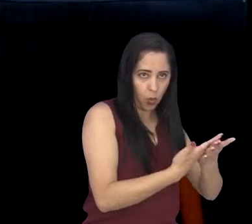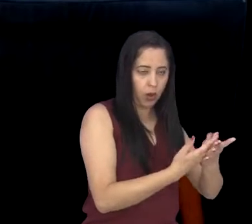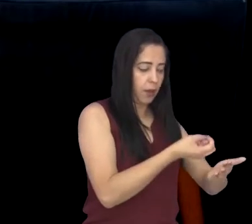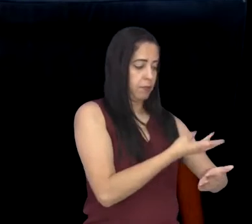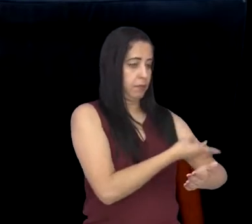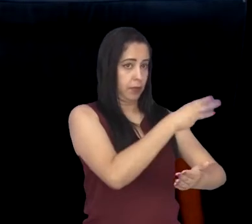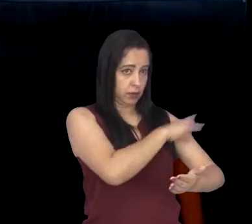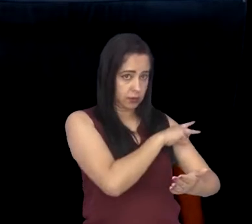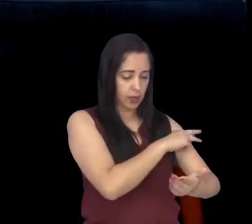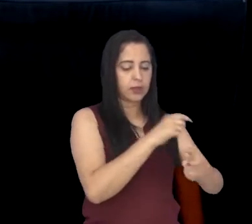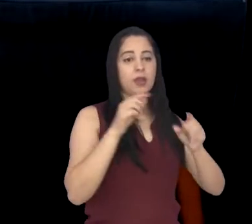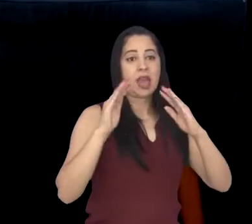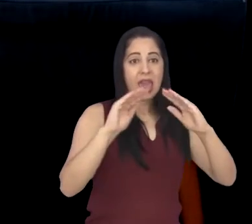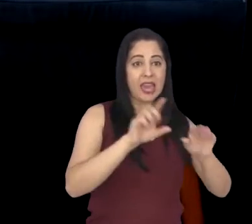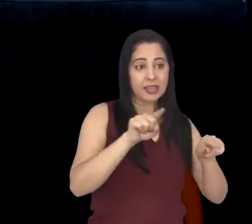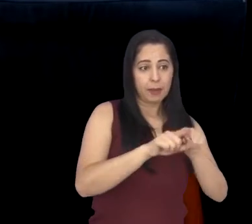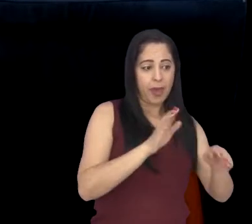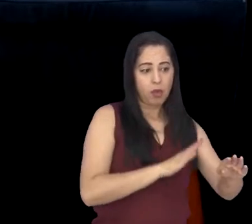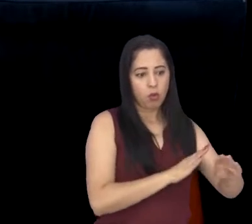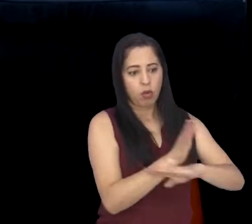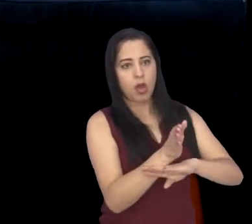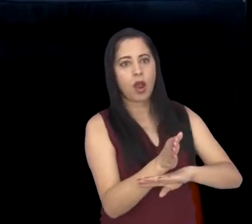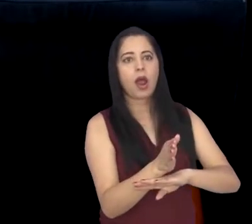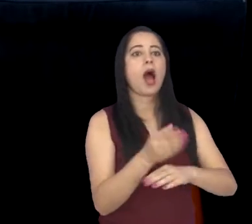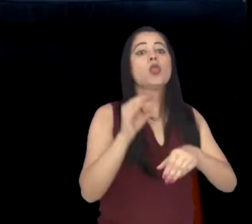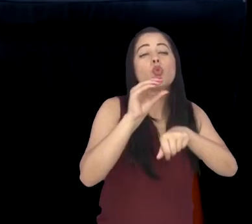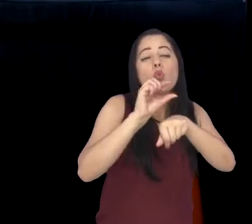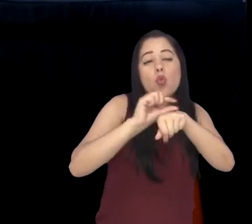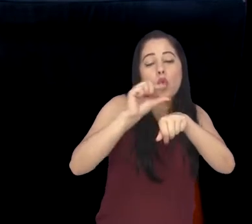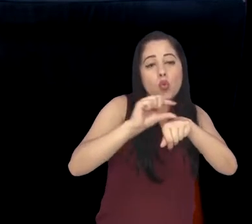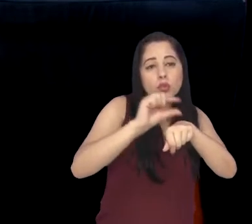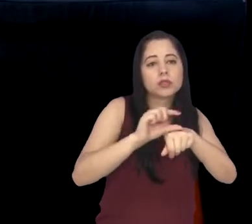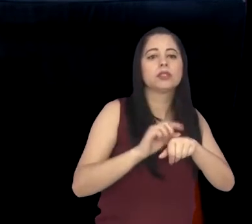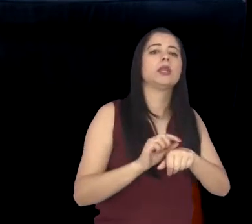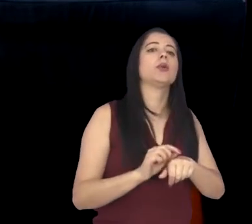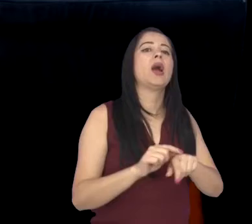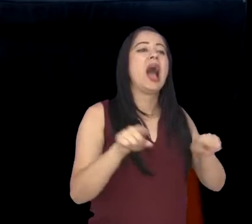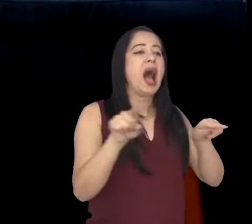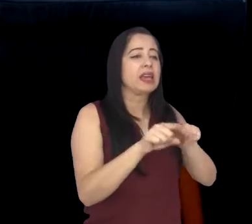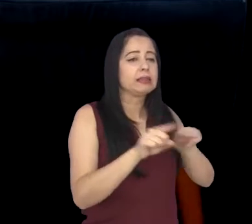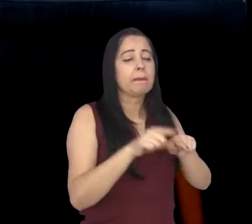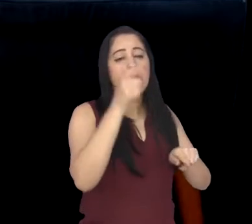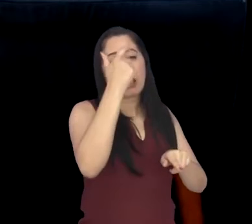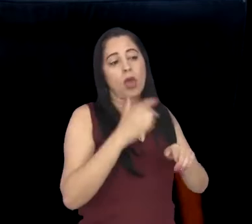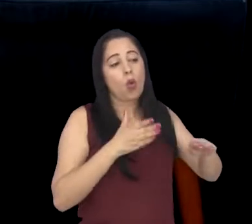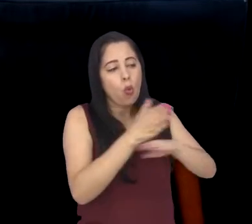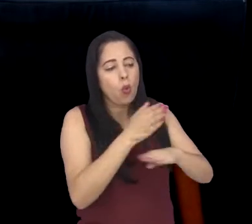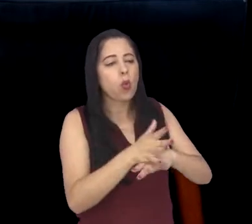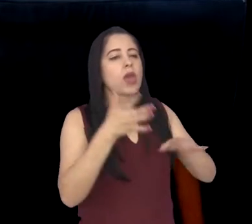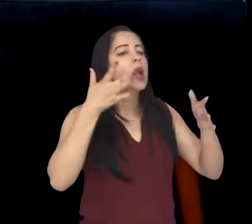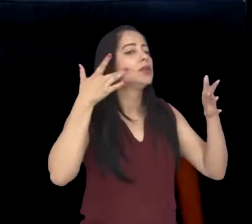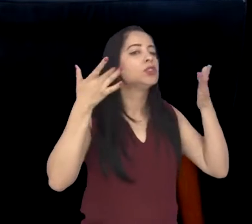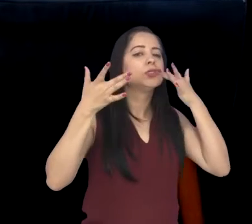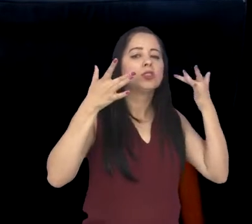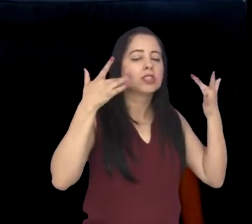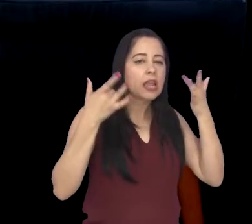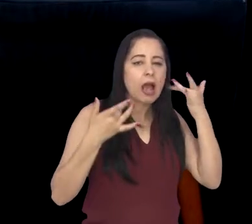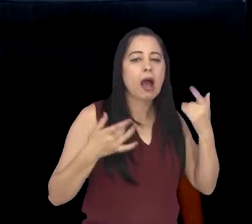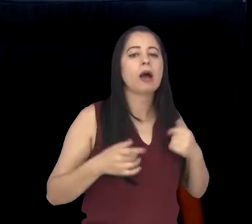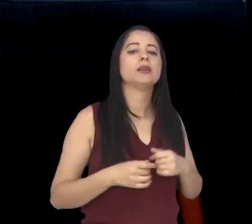fazia teatro, montamos um grupo de teatro. Eu começava a fazer o jornalzinho também no mural